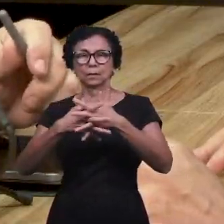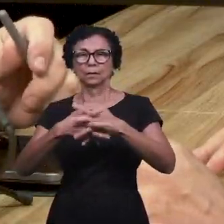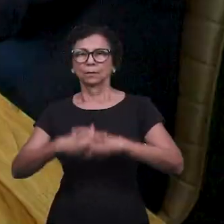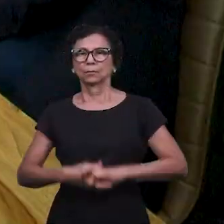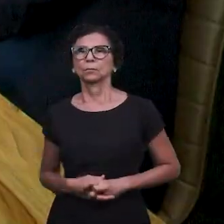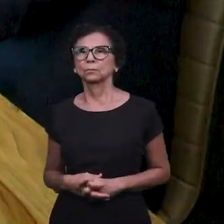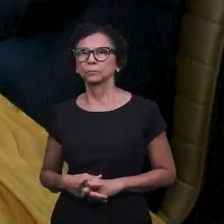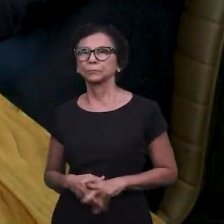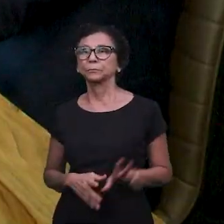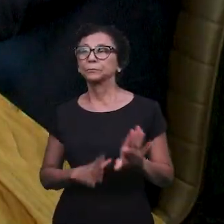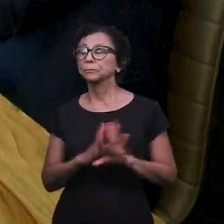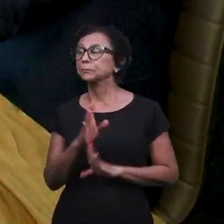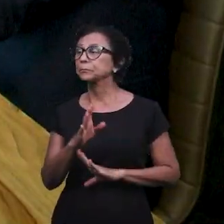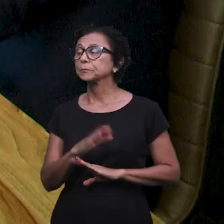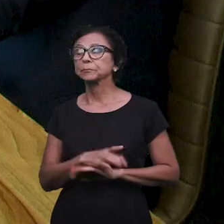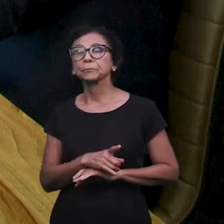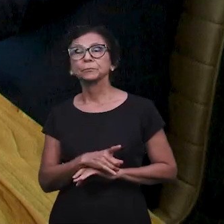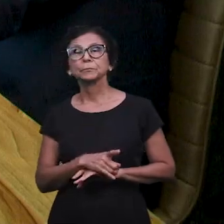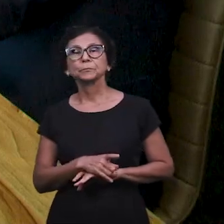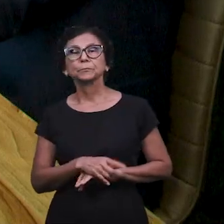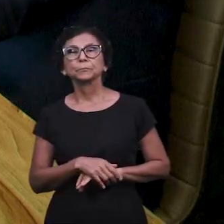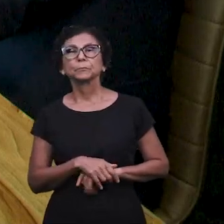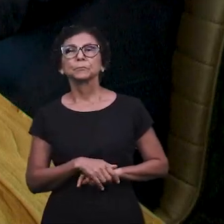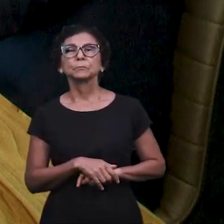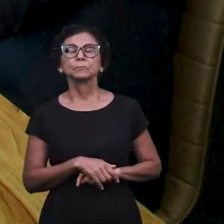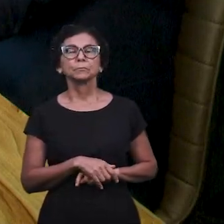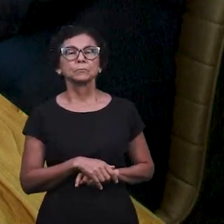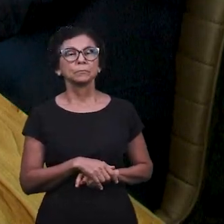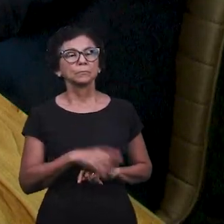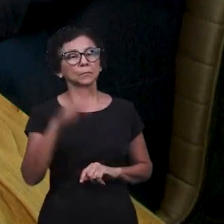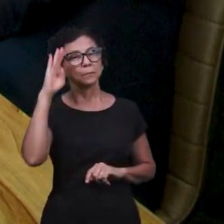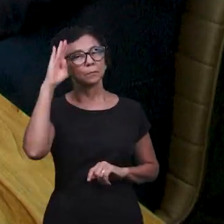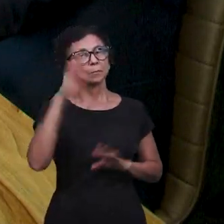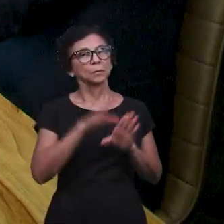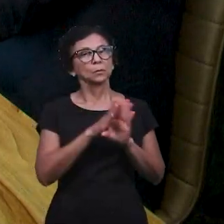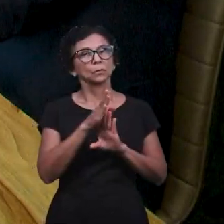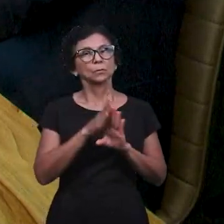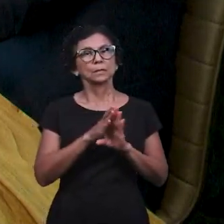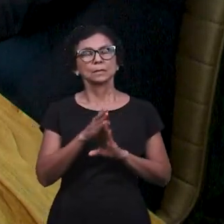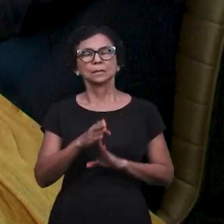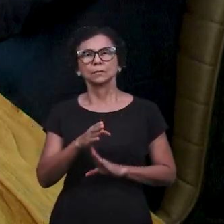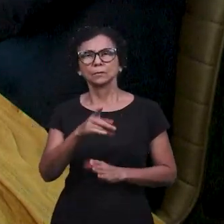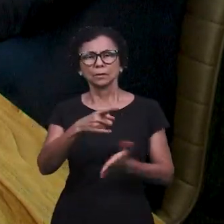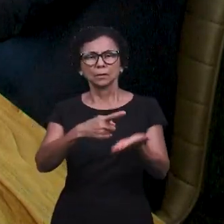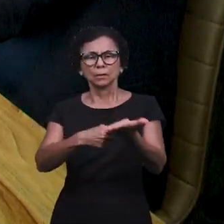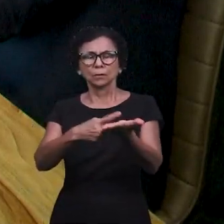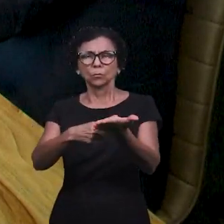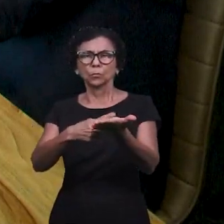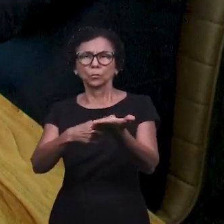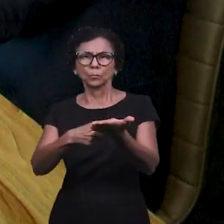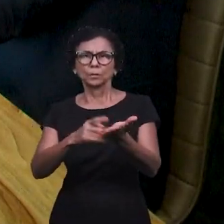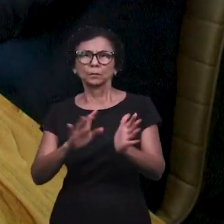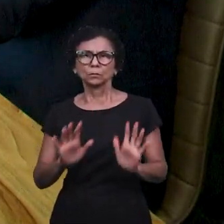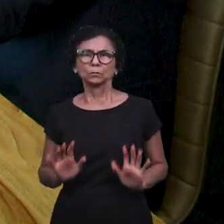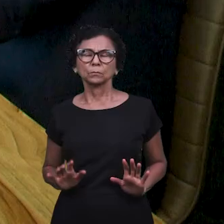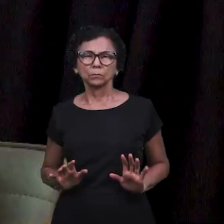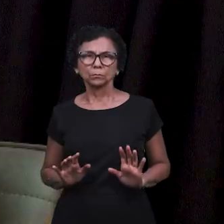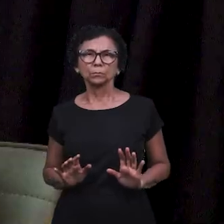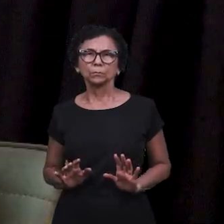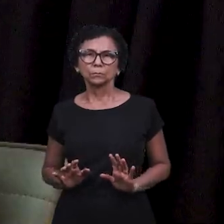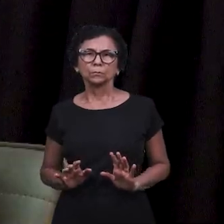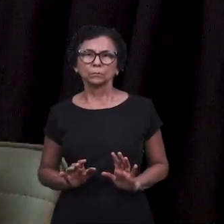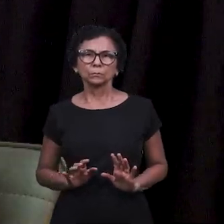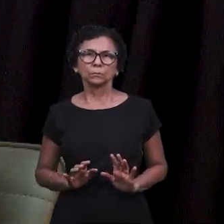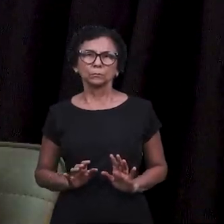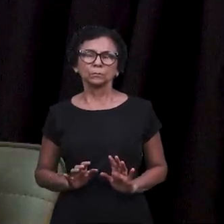para esse empresário? Eu acho que o principal conselho é: esteja comprometido com o que você quer fazer.